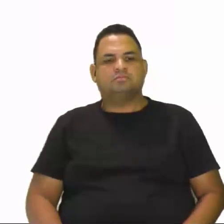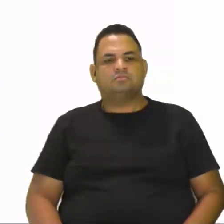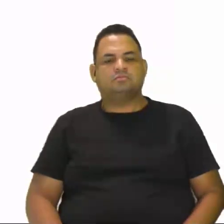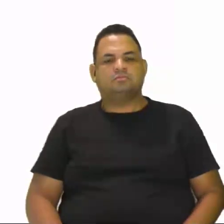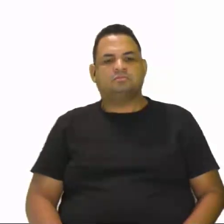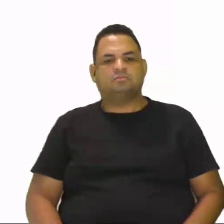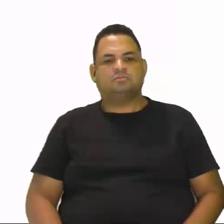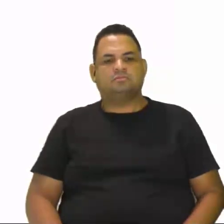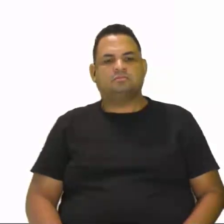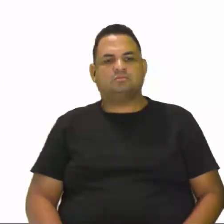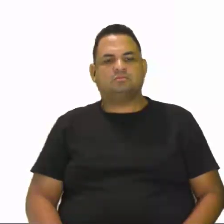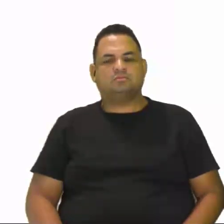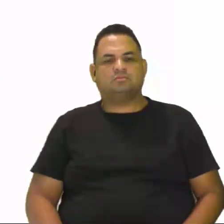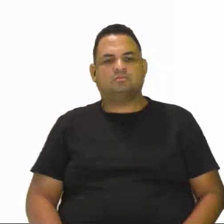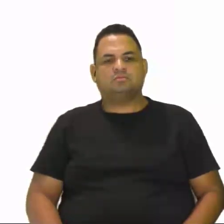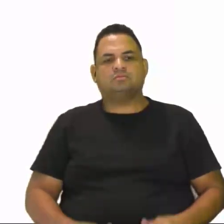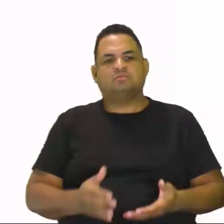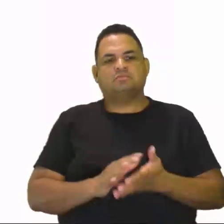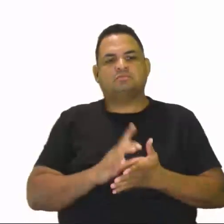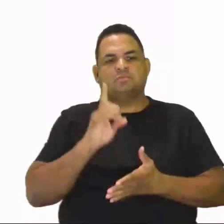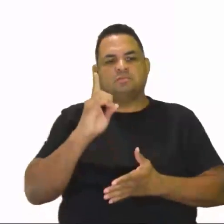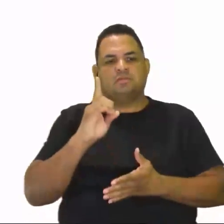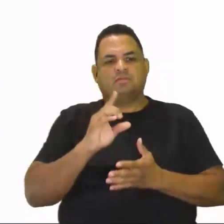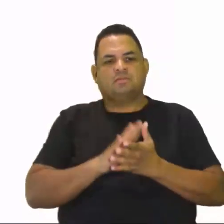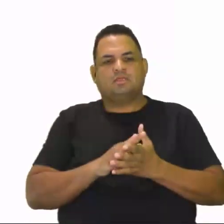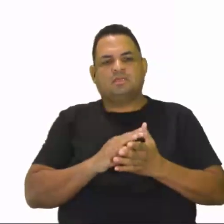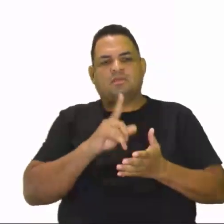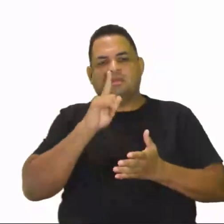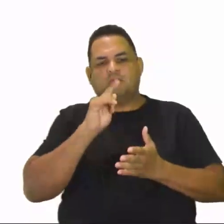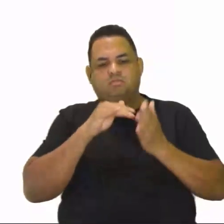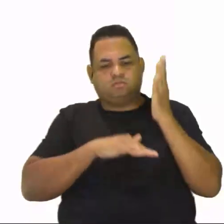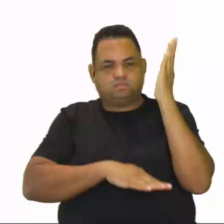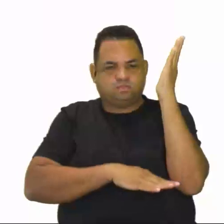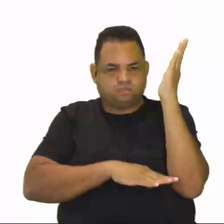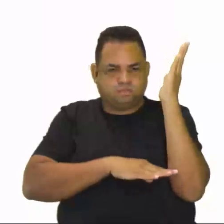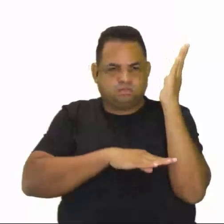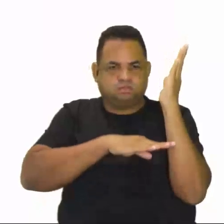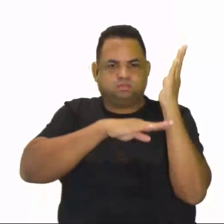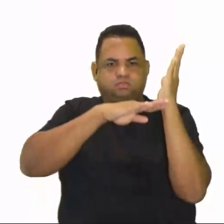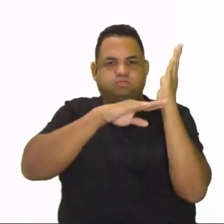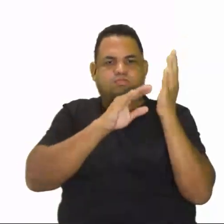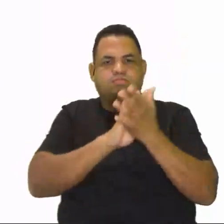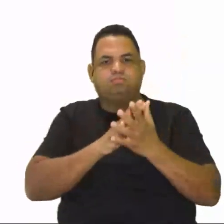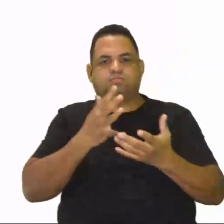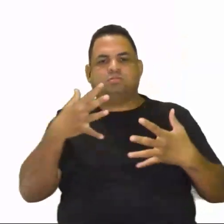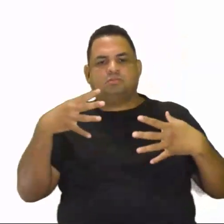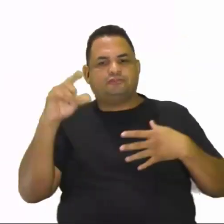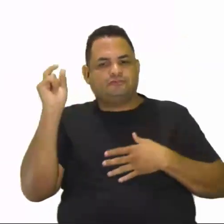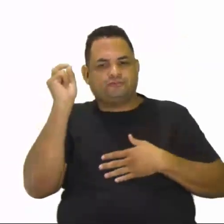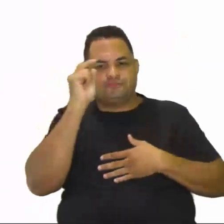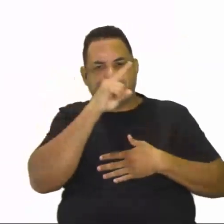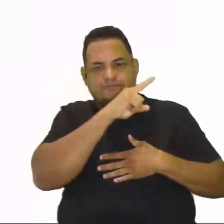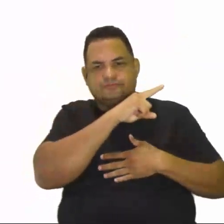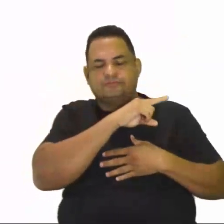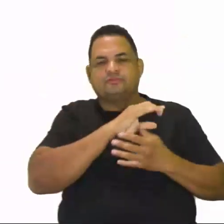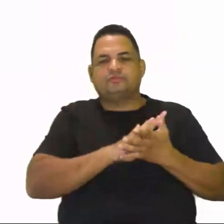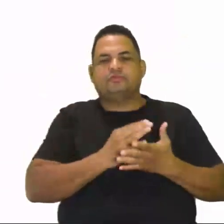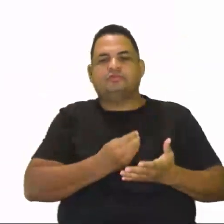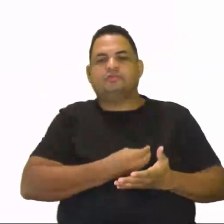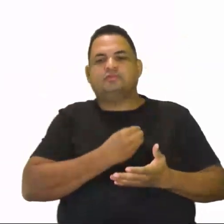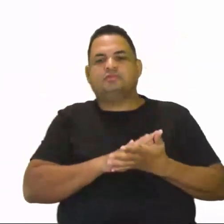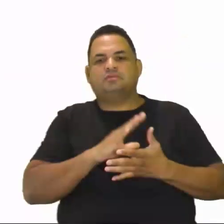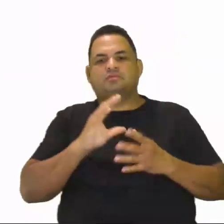ácida. Aí diz na letra D, as enchentes que atrapalham a vida do cidadão